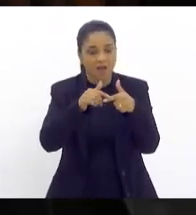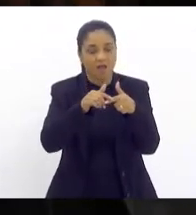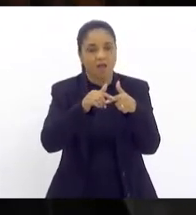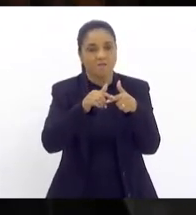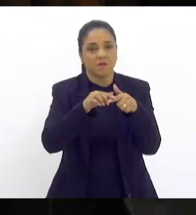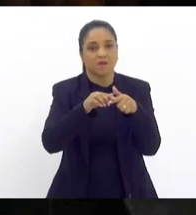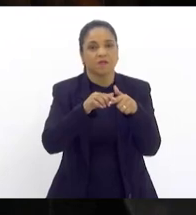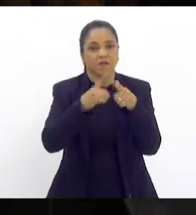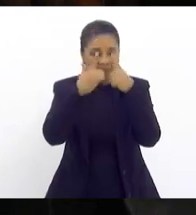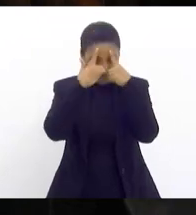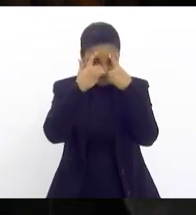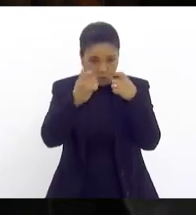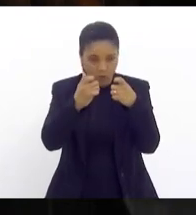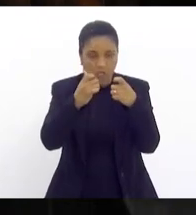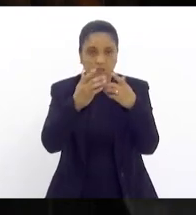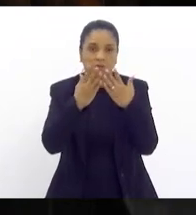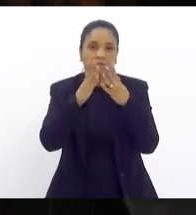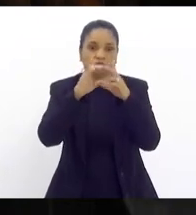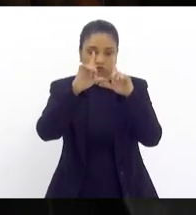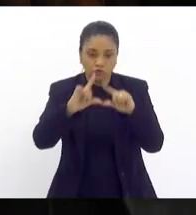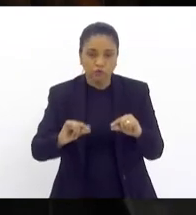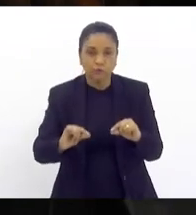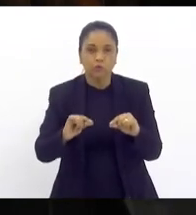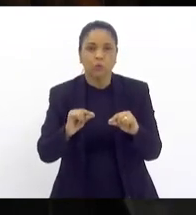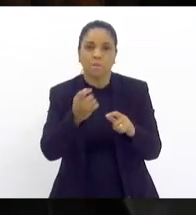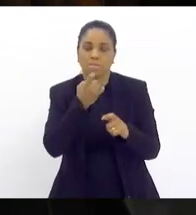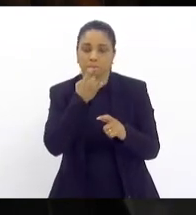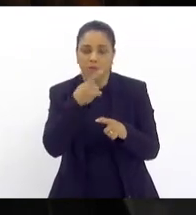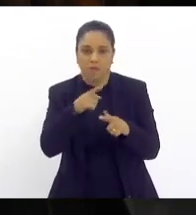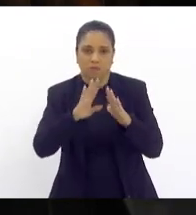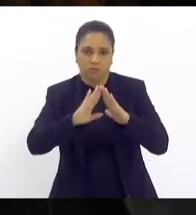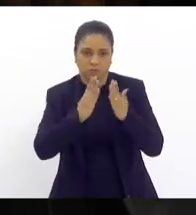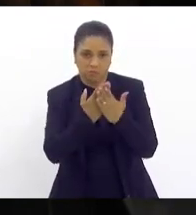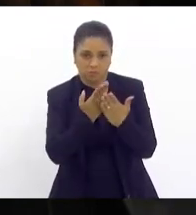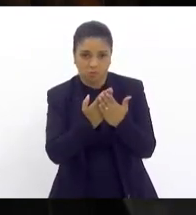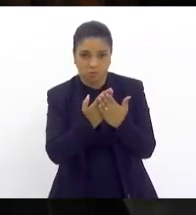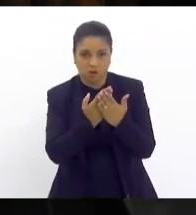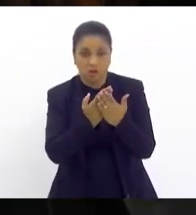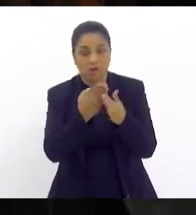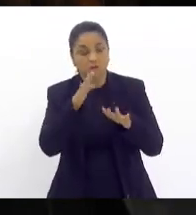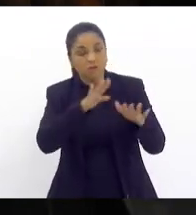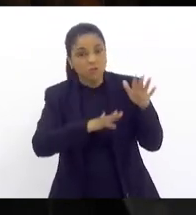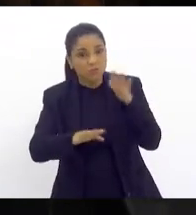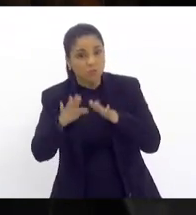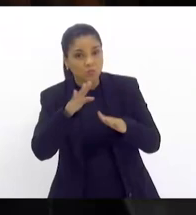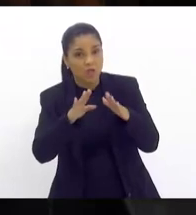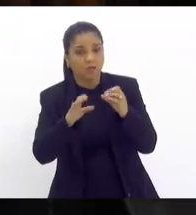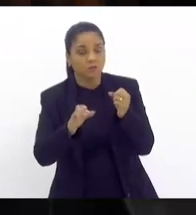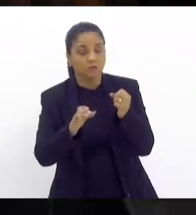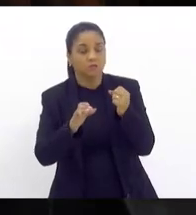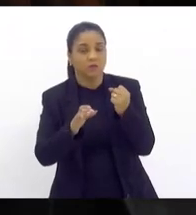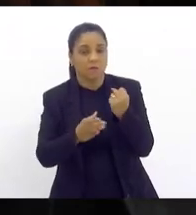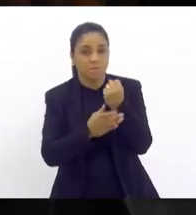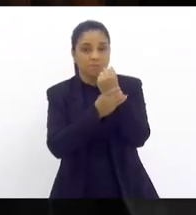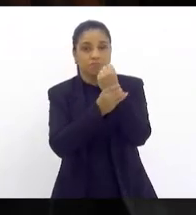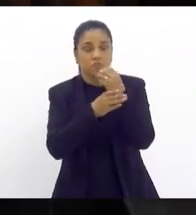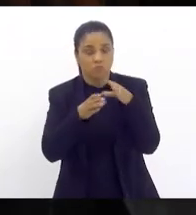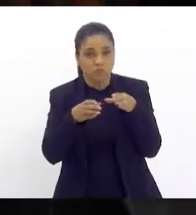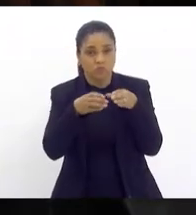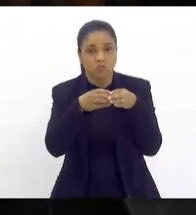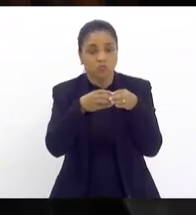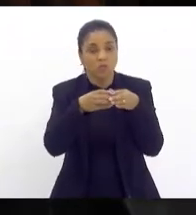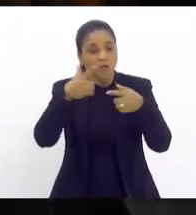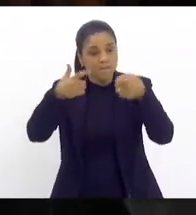violenta de próximas escolas e tem que ter um cuidado de não ser a própria força de segurança que muitas vezes com incursões provoca